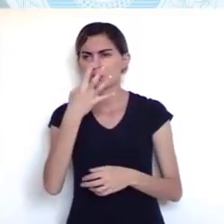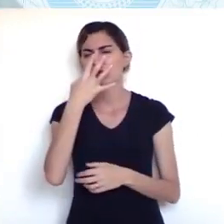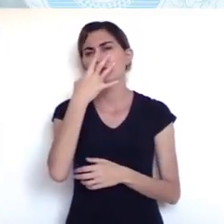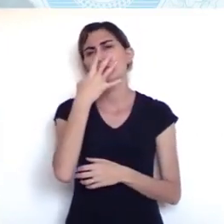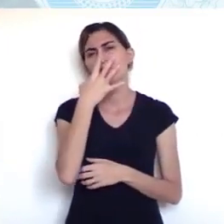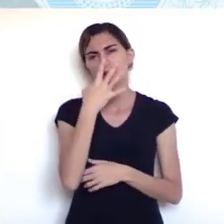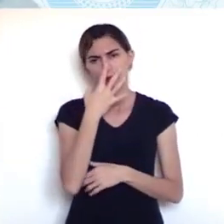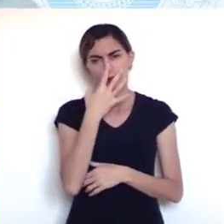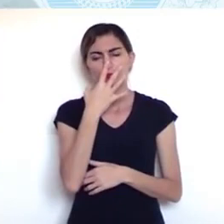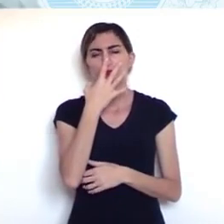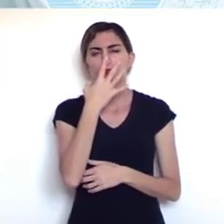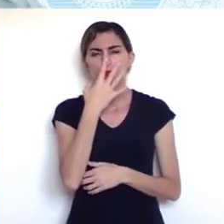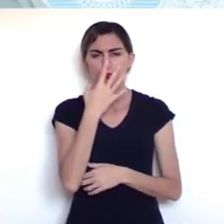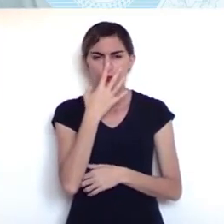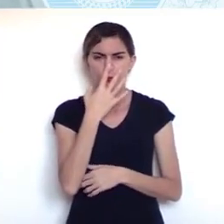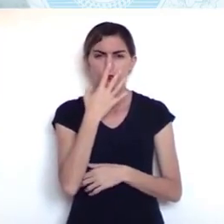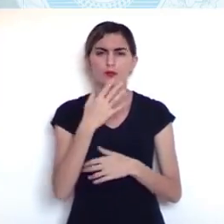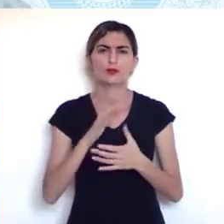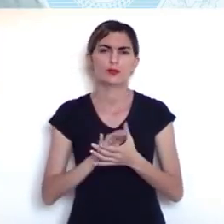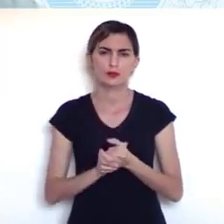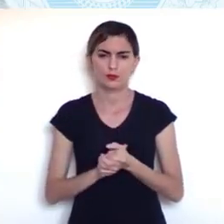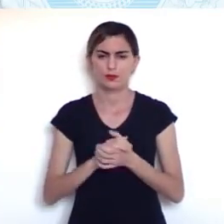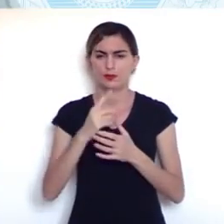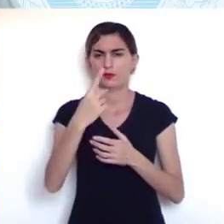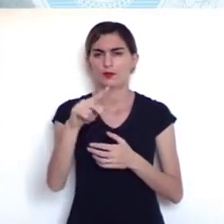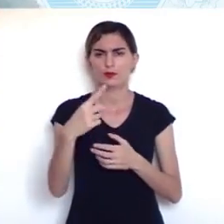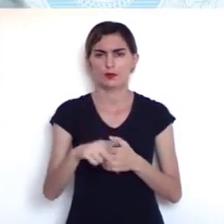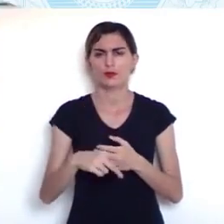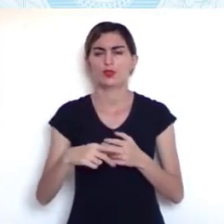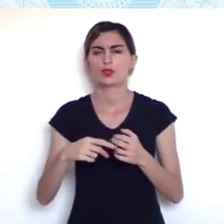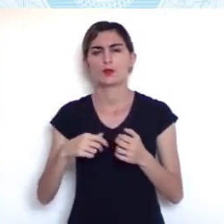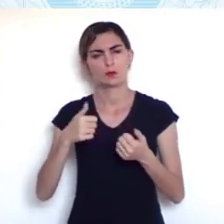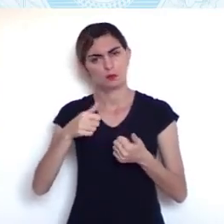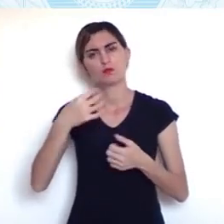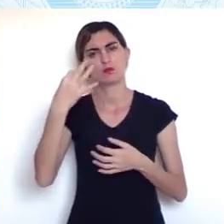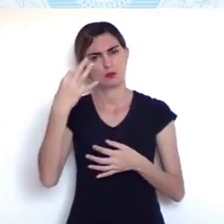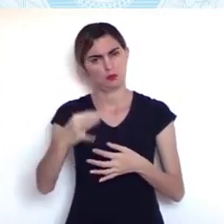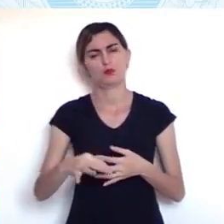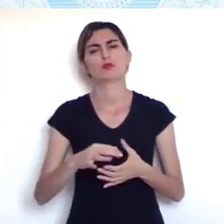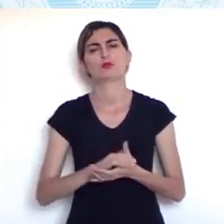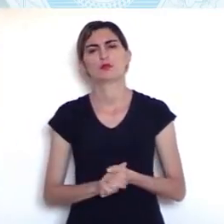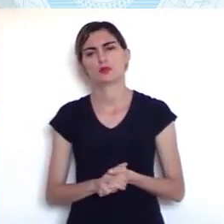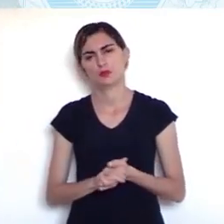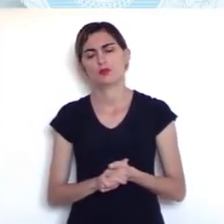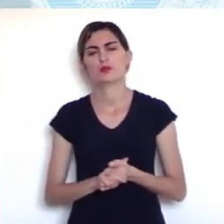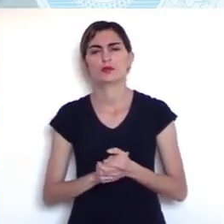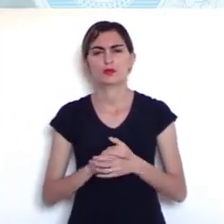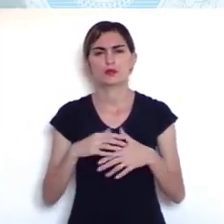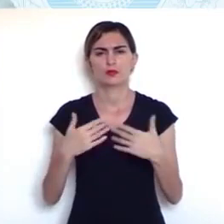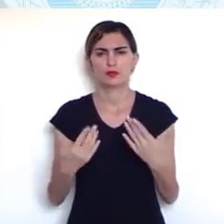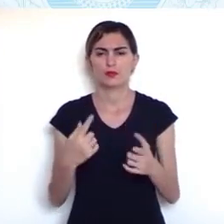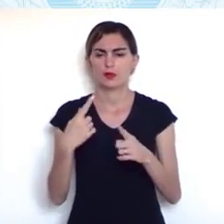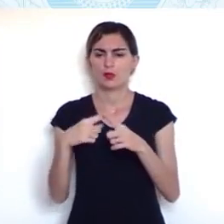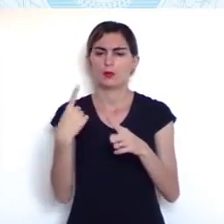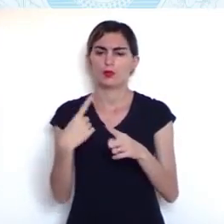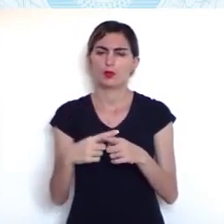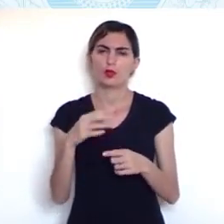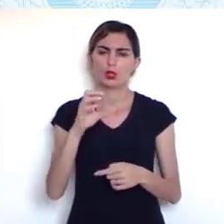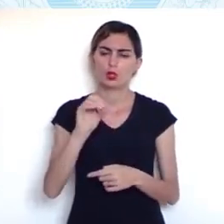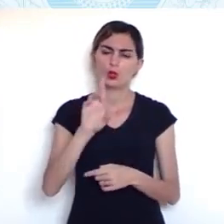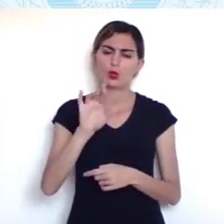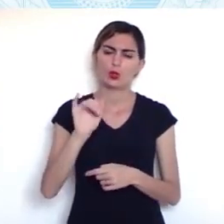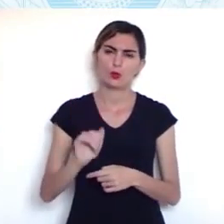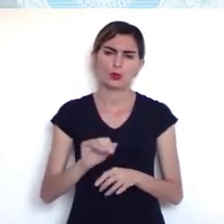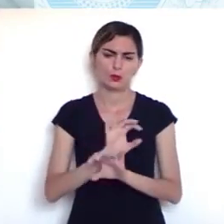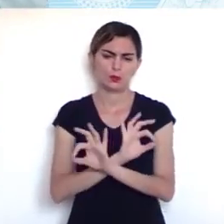magnífica! Você está coberto de razão, porque é uma obra